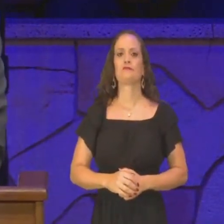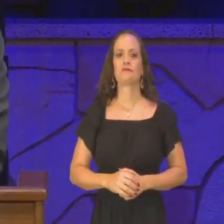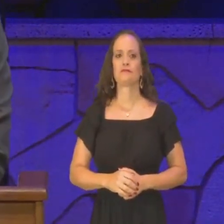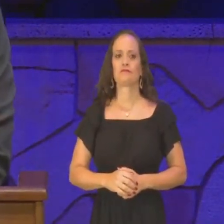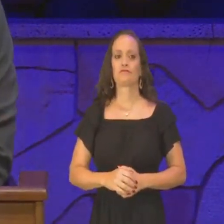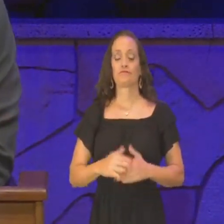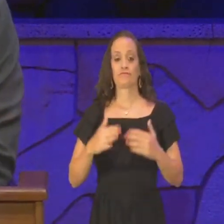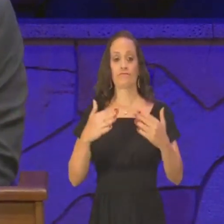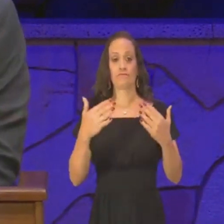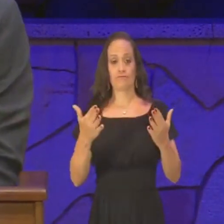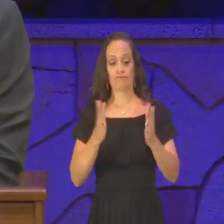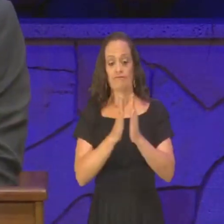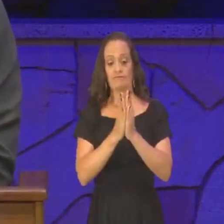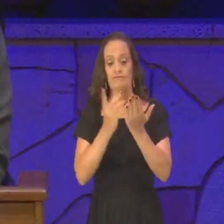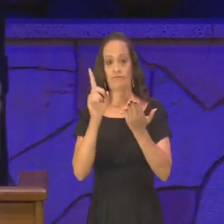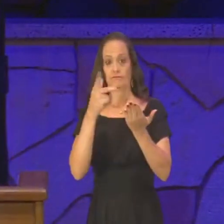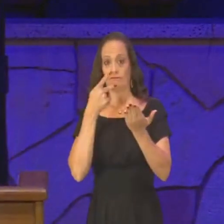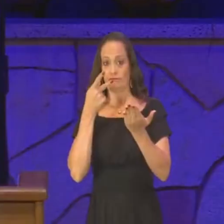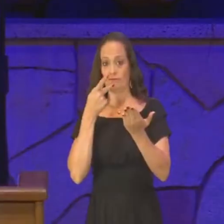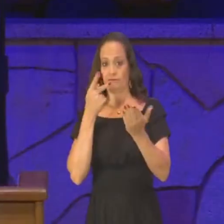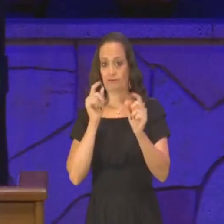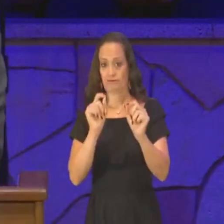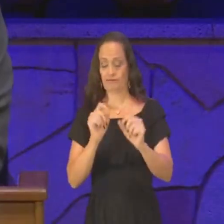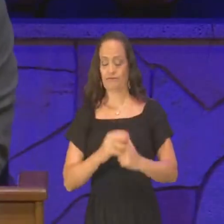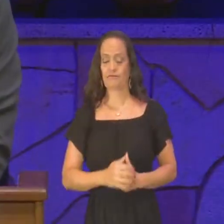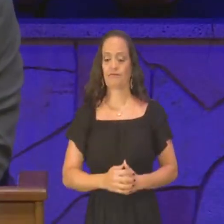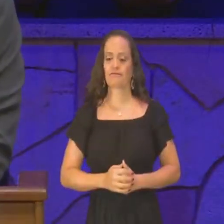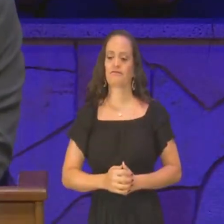Assim então nos diz a palavra do Senhor.